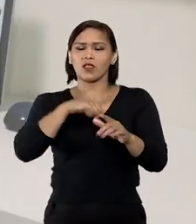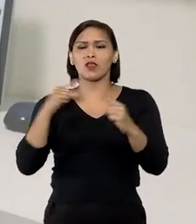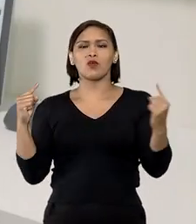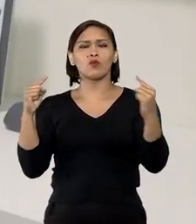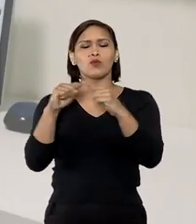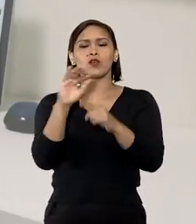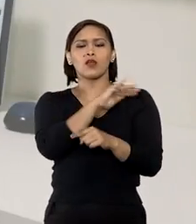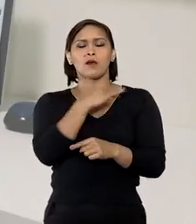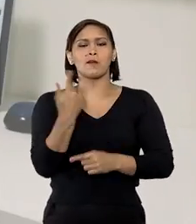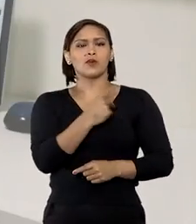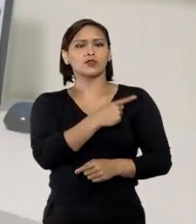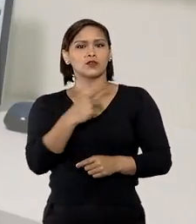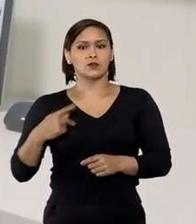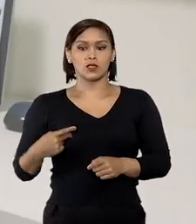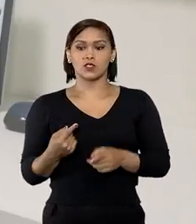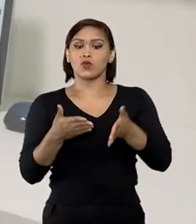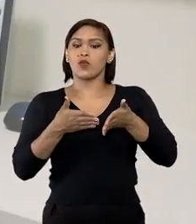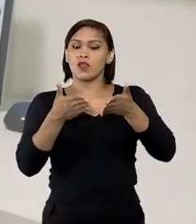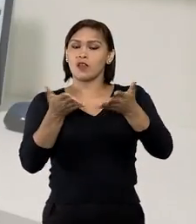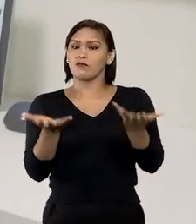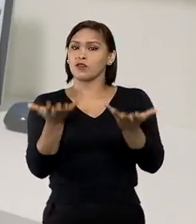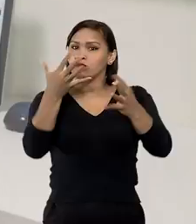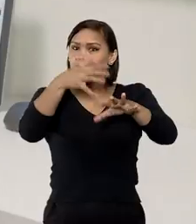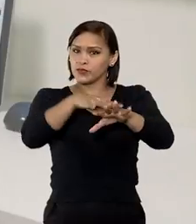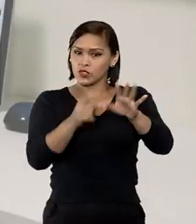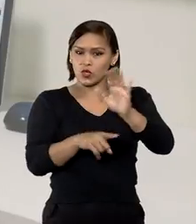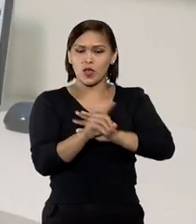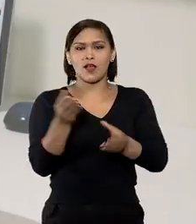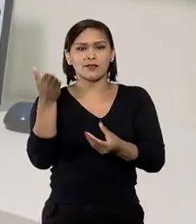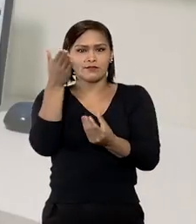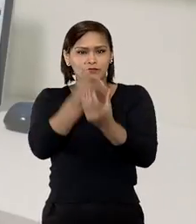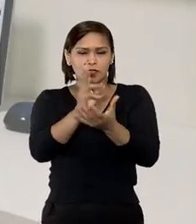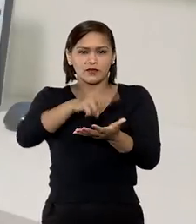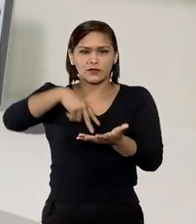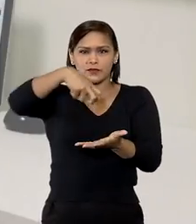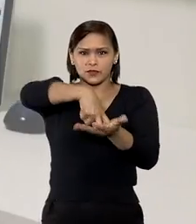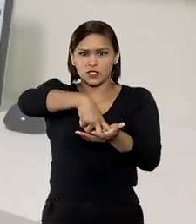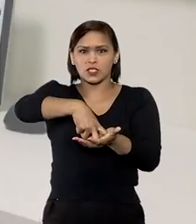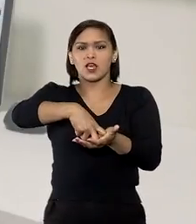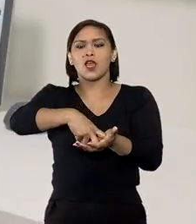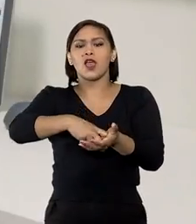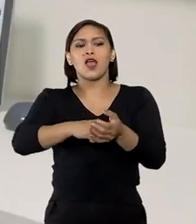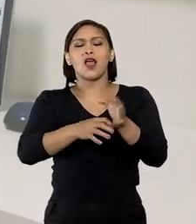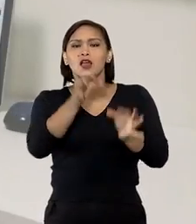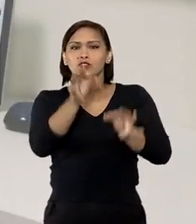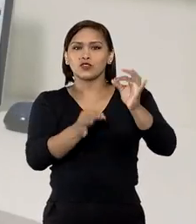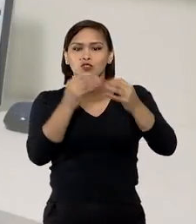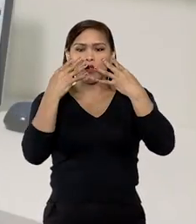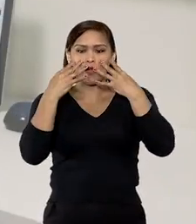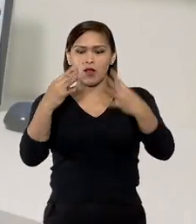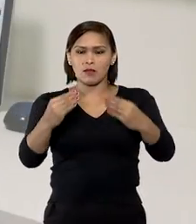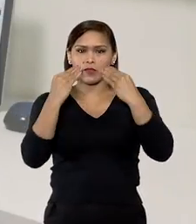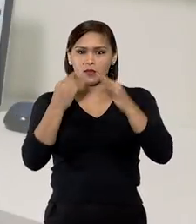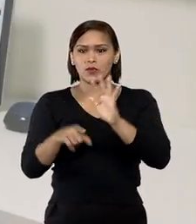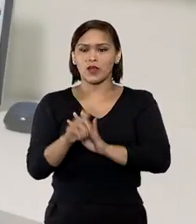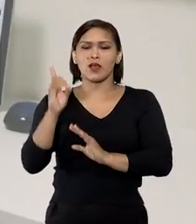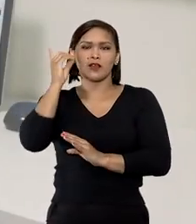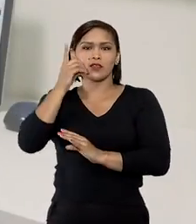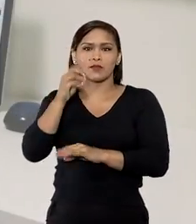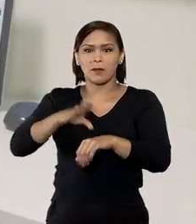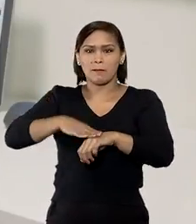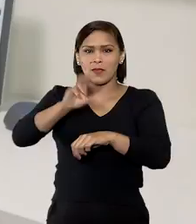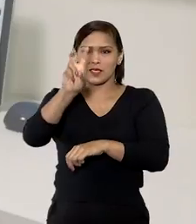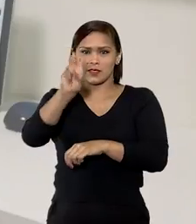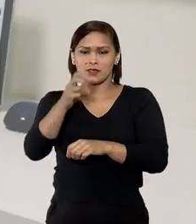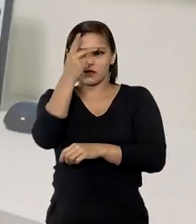teriam conexão com a morte do pastor ele foi incluído na sentença de pronúncia que mandou a júri popular a deputada e mais